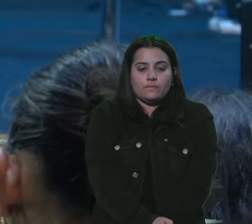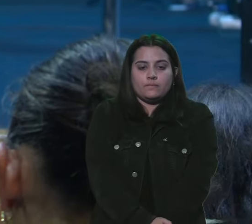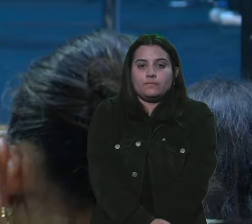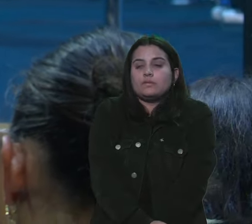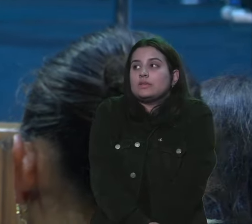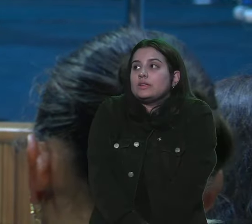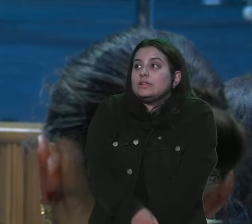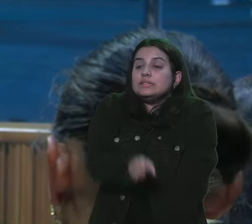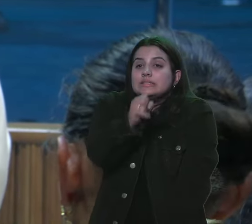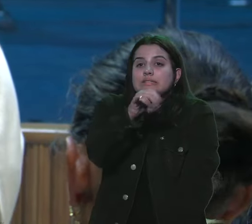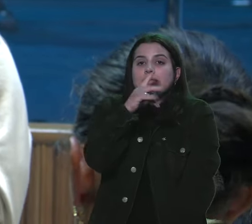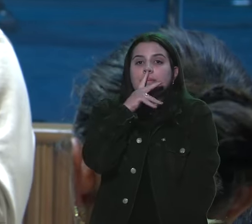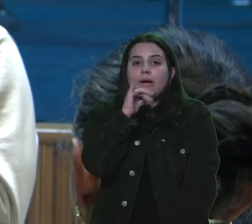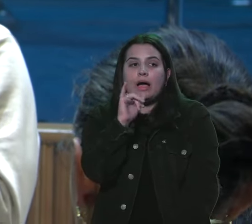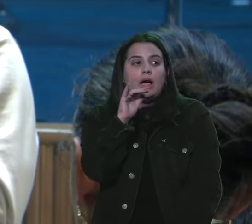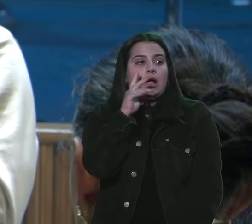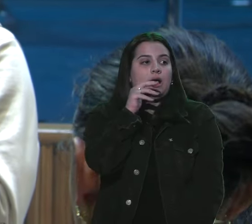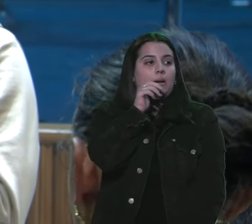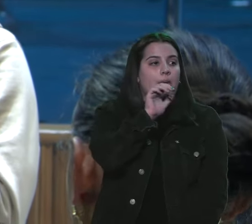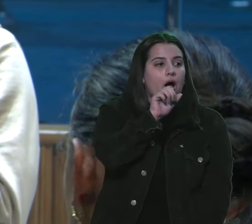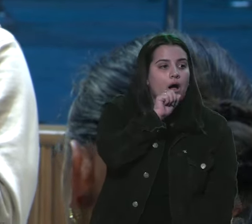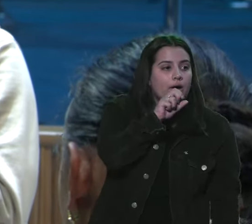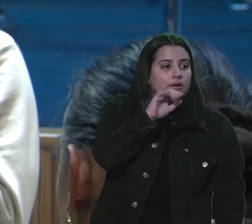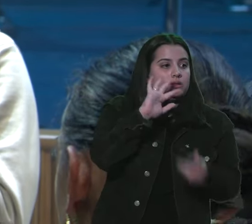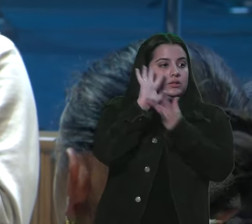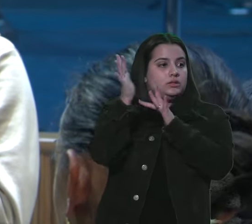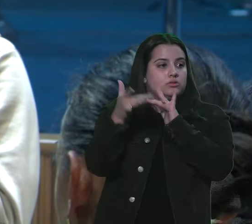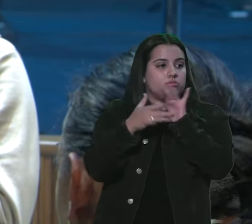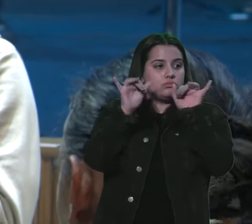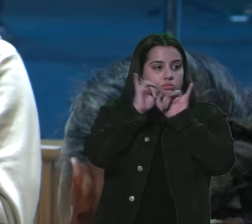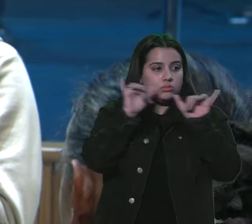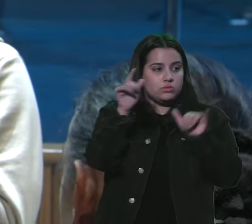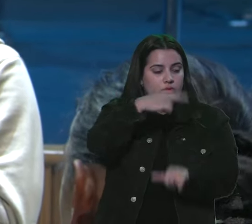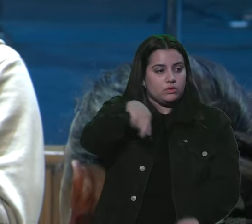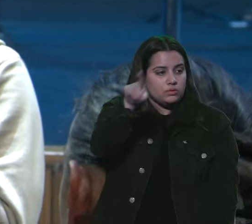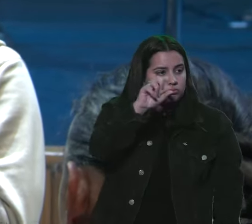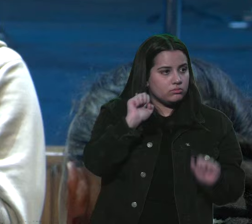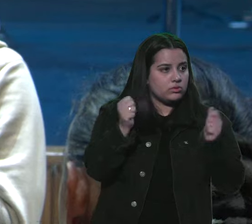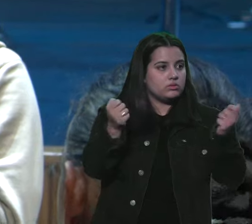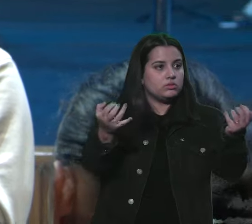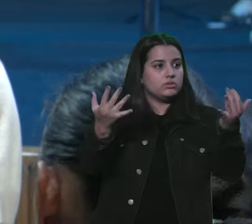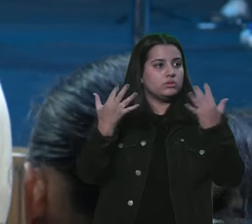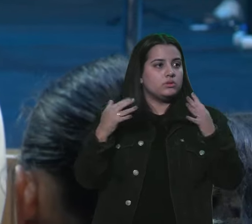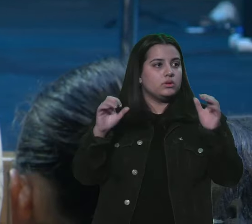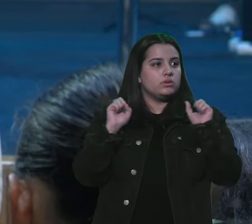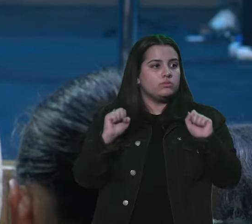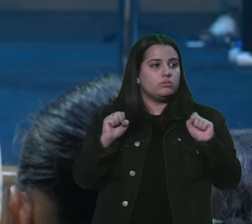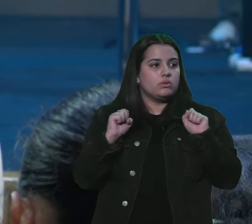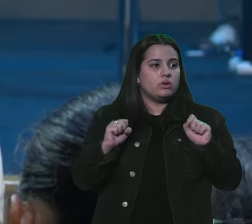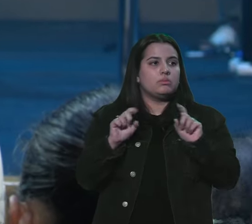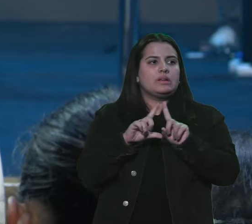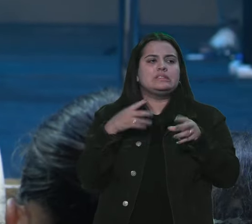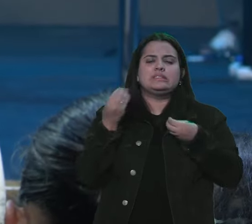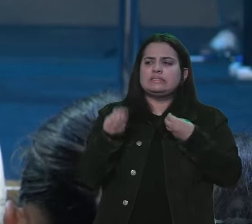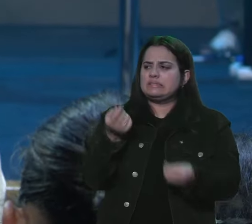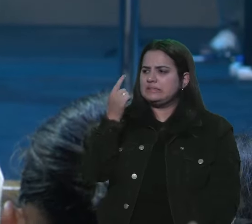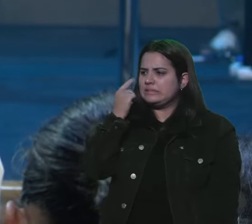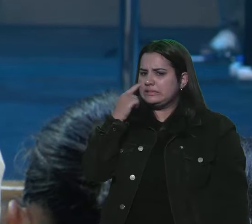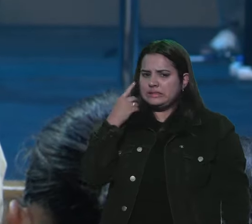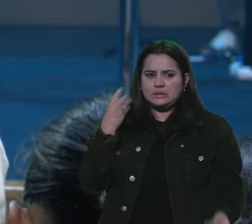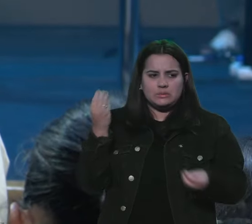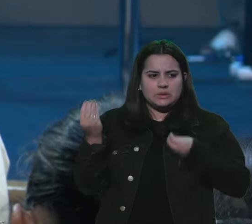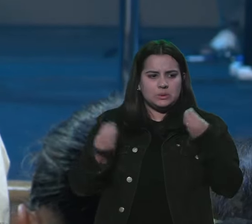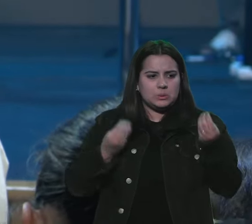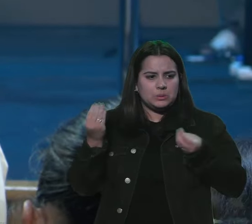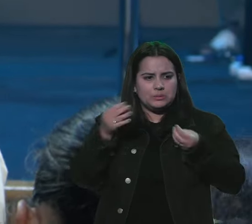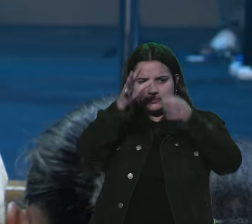Se você é pai ou mãe, e Jesus falou com você, não endureça o seu coração. Mas o que vão pensar de mim?